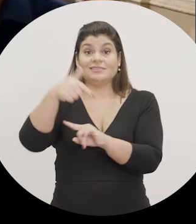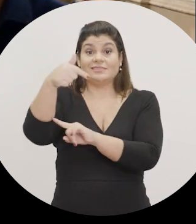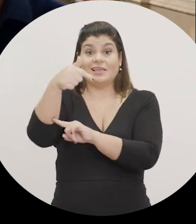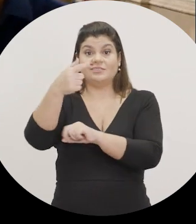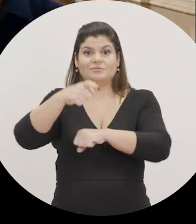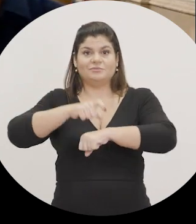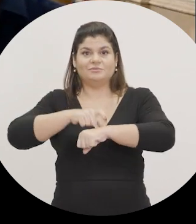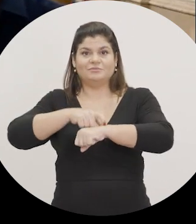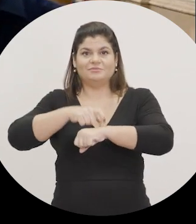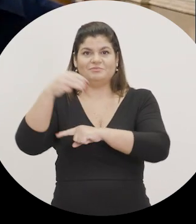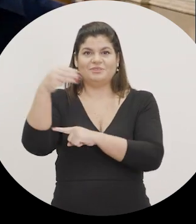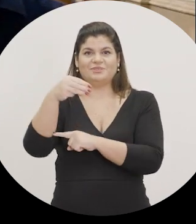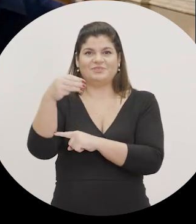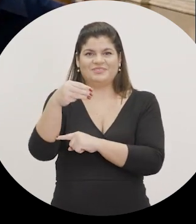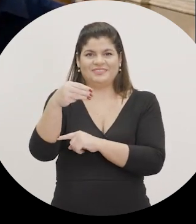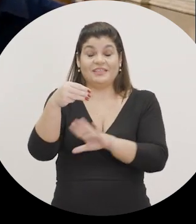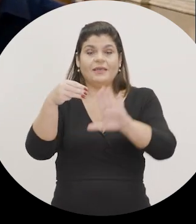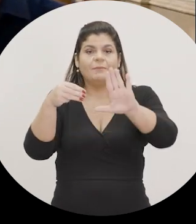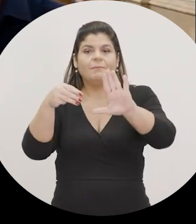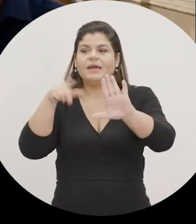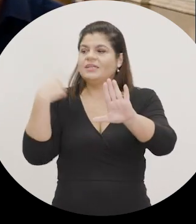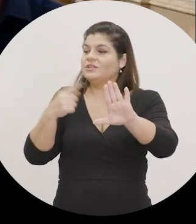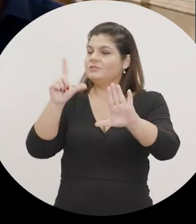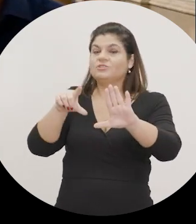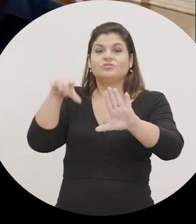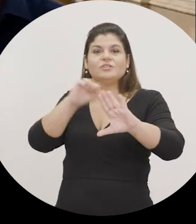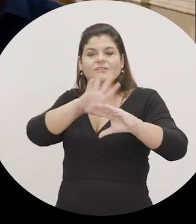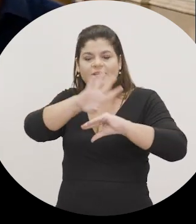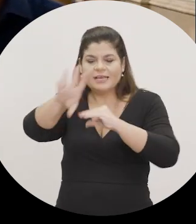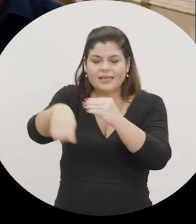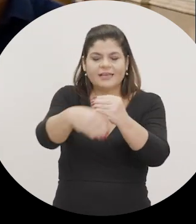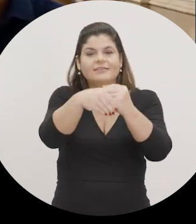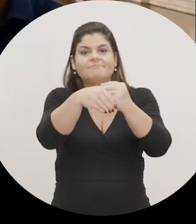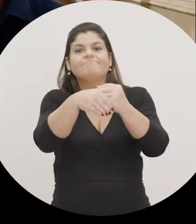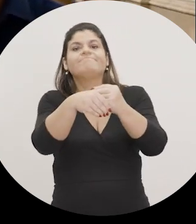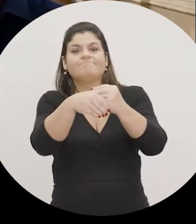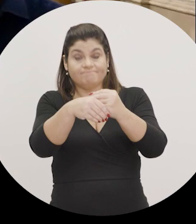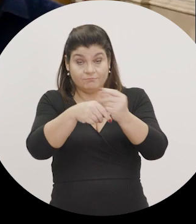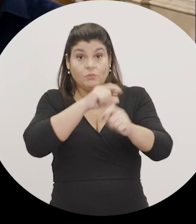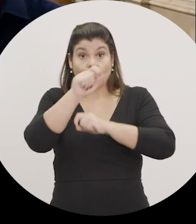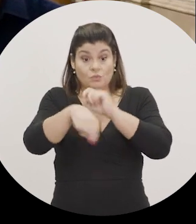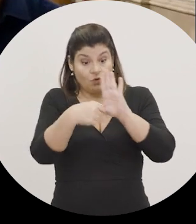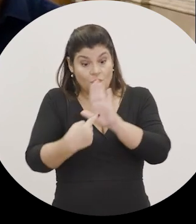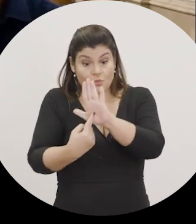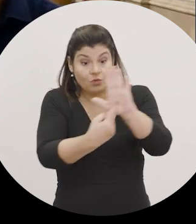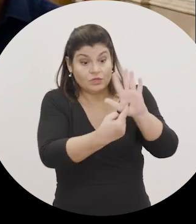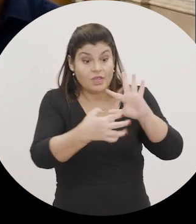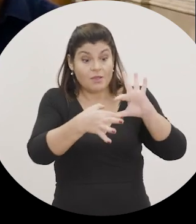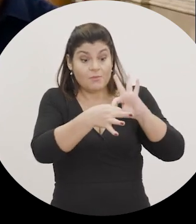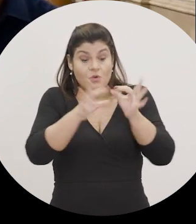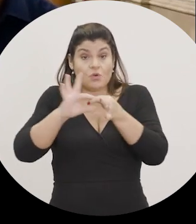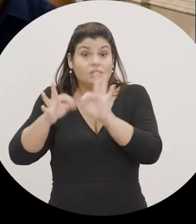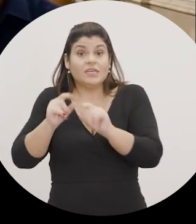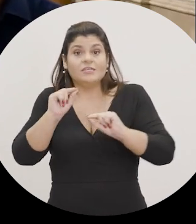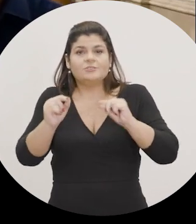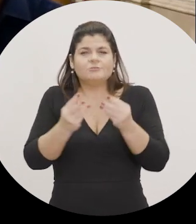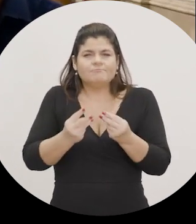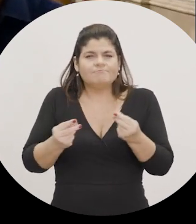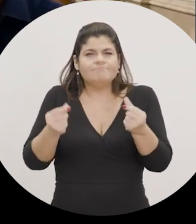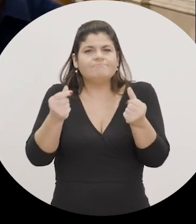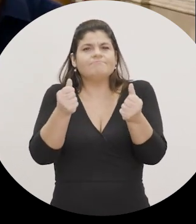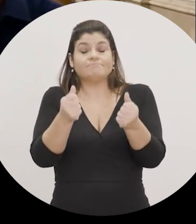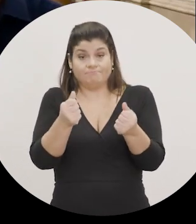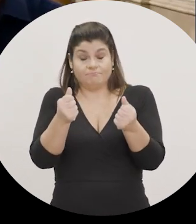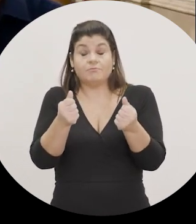dura 7 minutos. Mas a gente optou por agregar e trazer essa peça para um contexto,